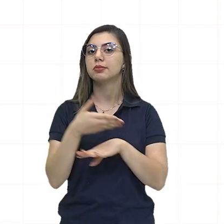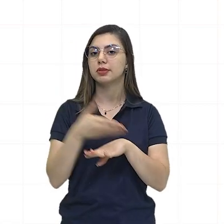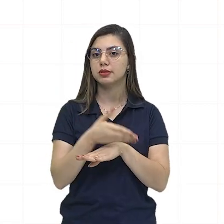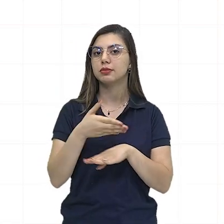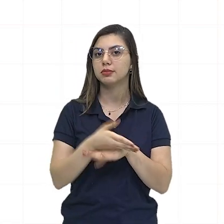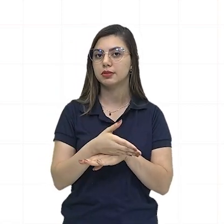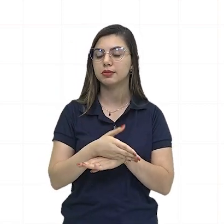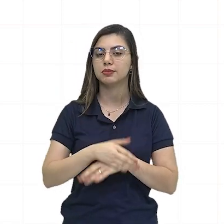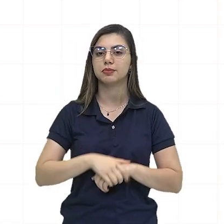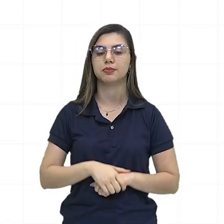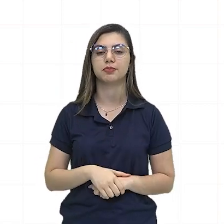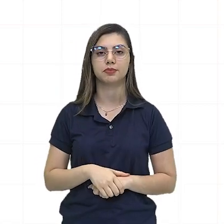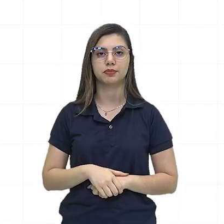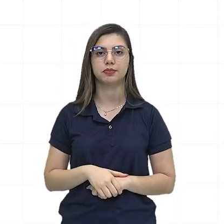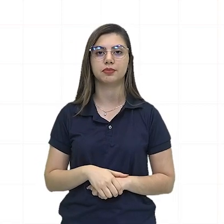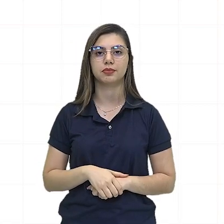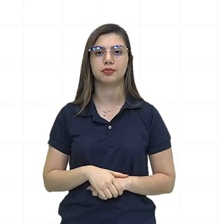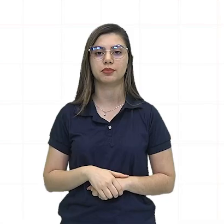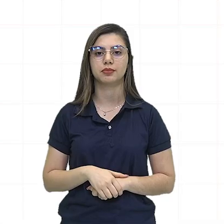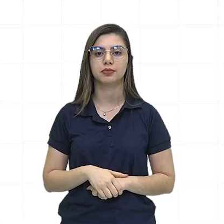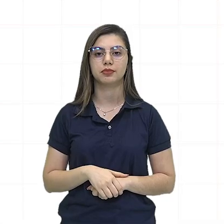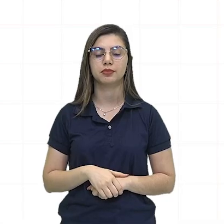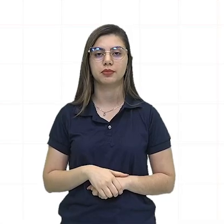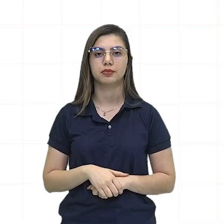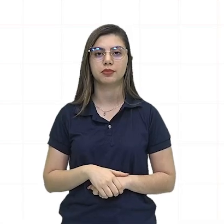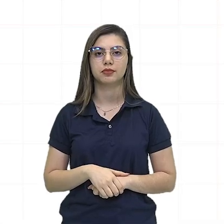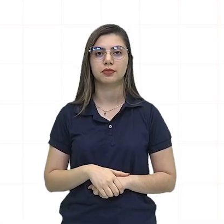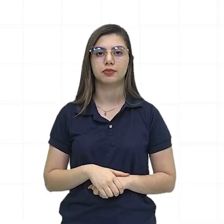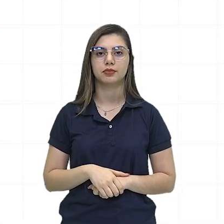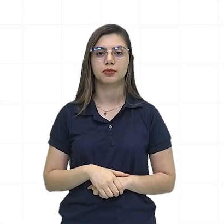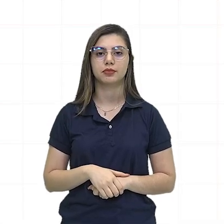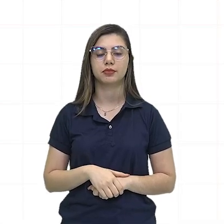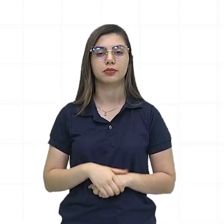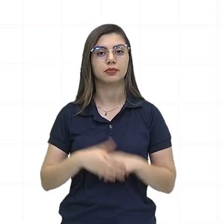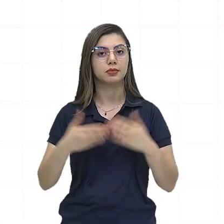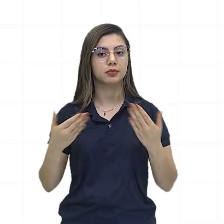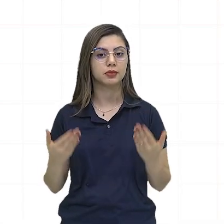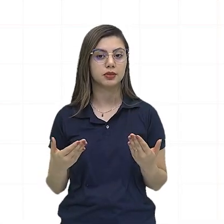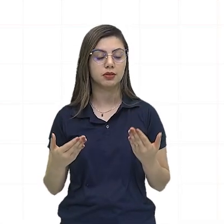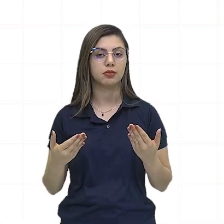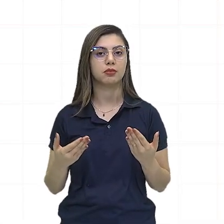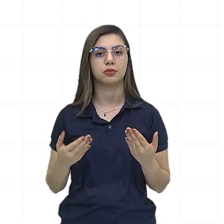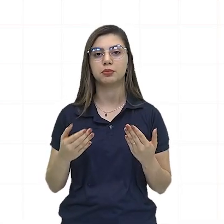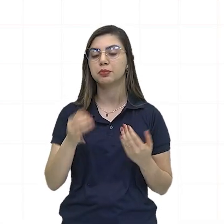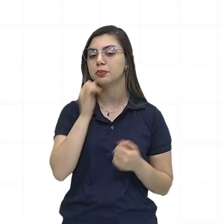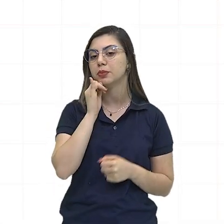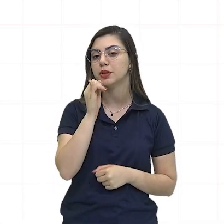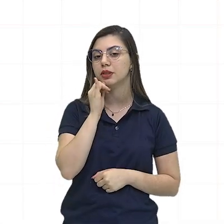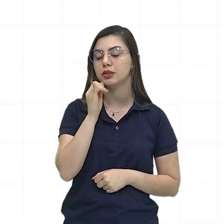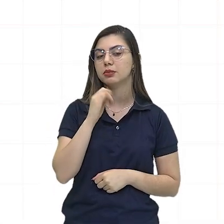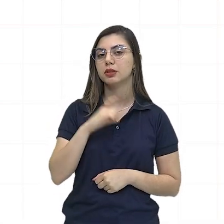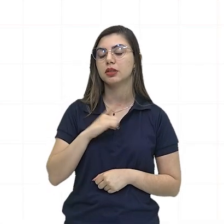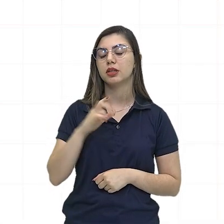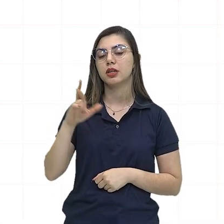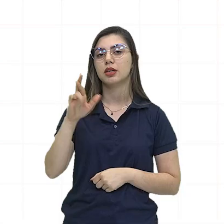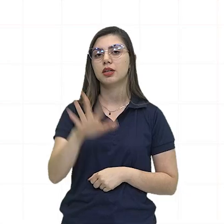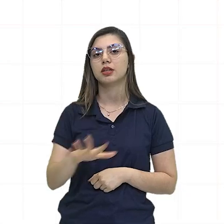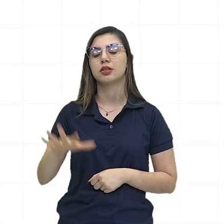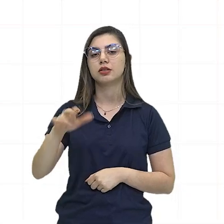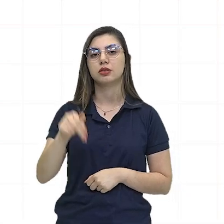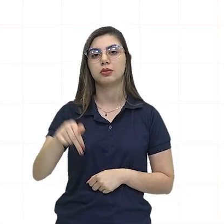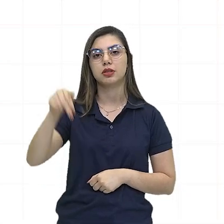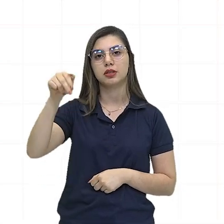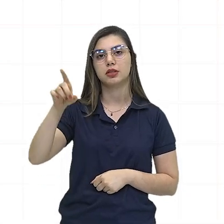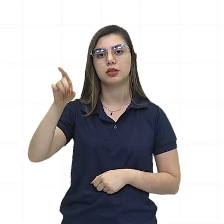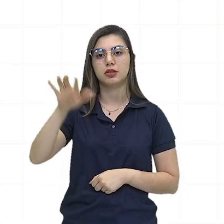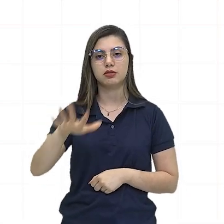envolvidas, certo? E aí nós vamos dar destaque aí, por exemplo, a região